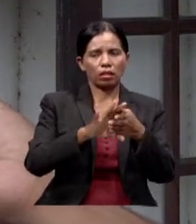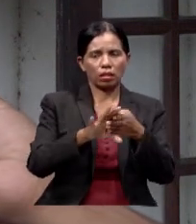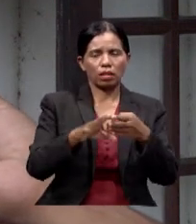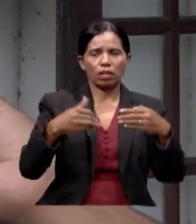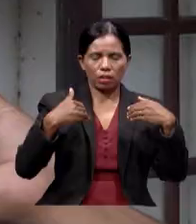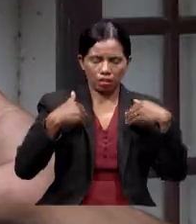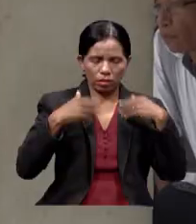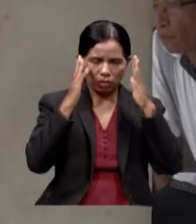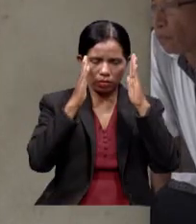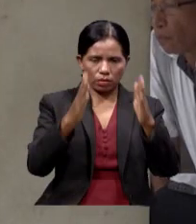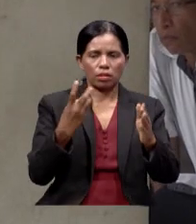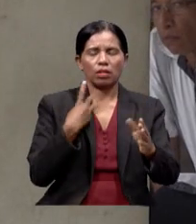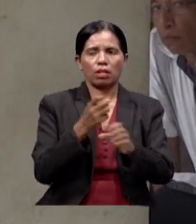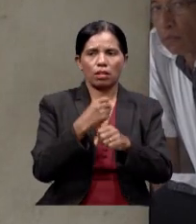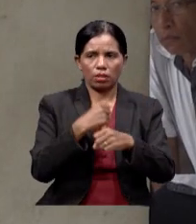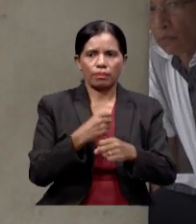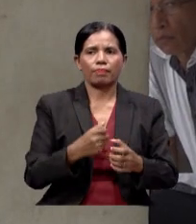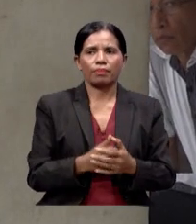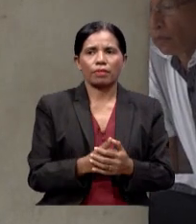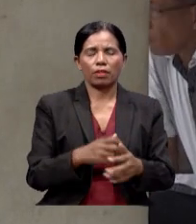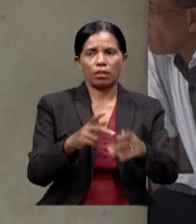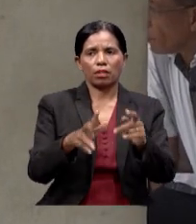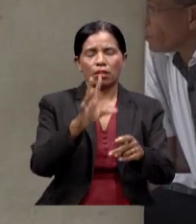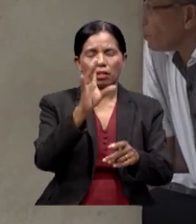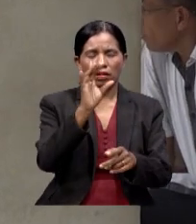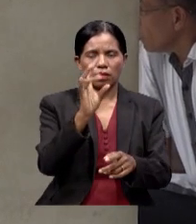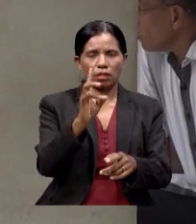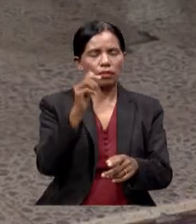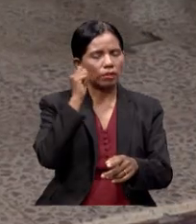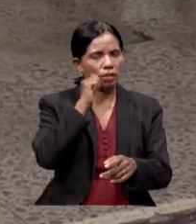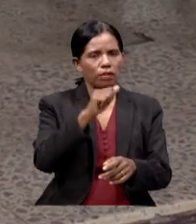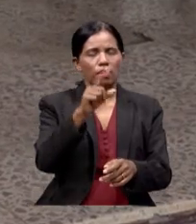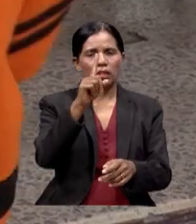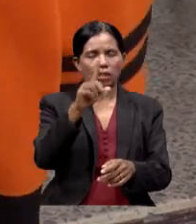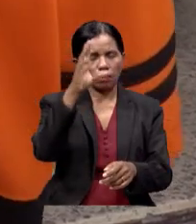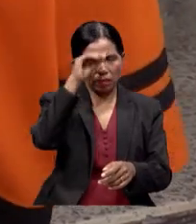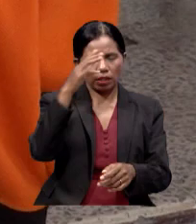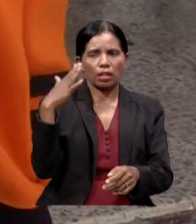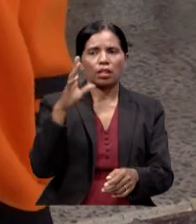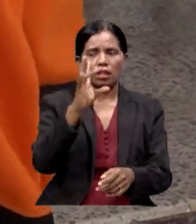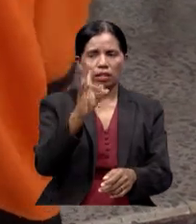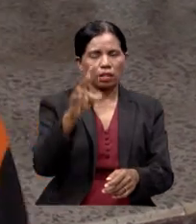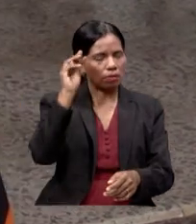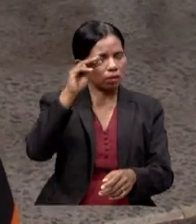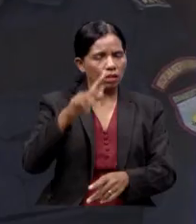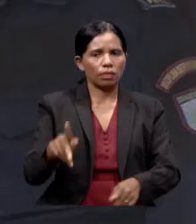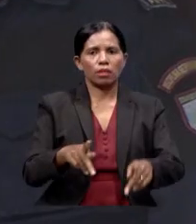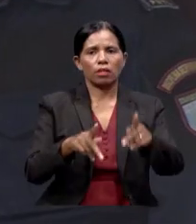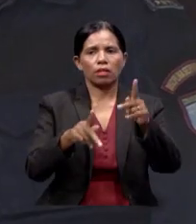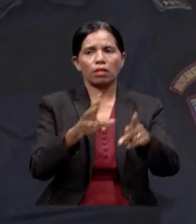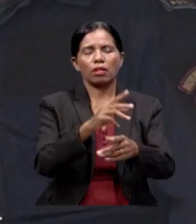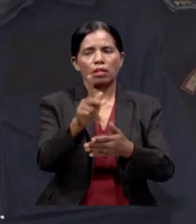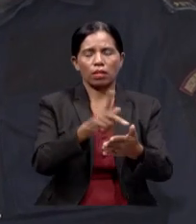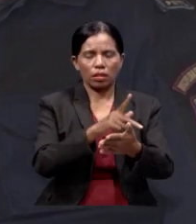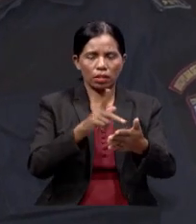vices e tal recurso. Arguido na Ingualo, composto semana na Inhito, no feto Idane, Ministério Público promove o crime